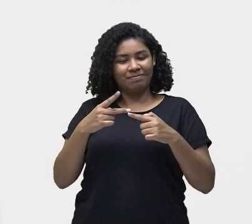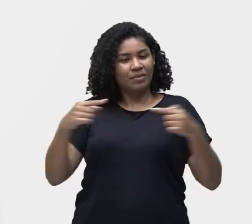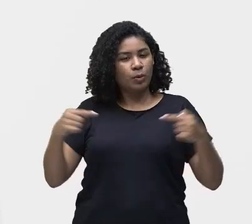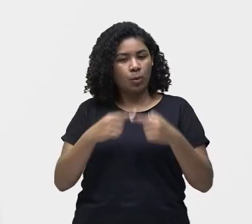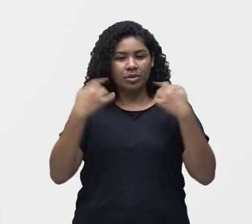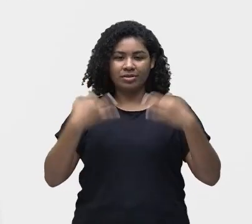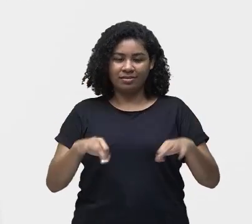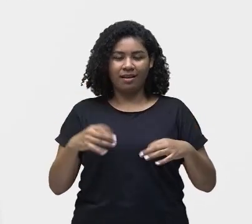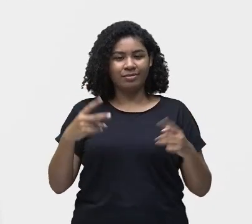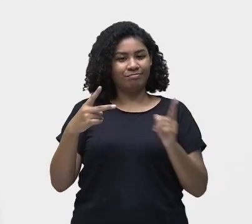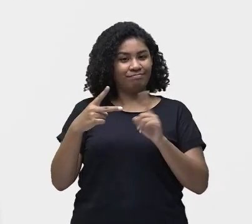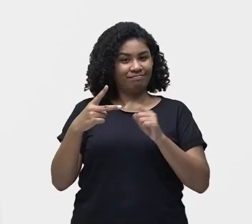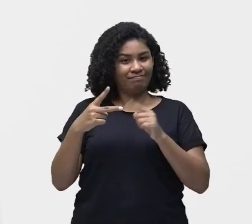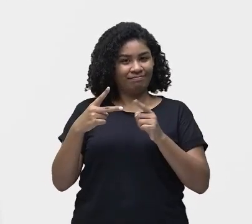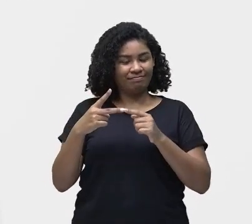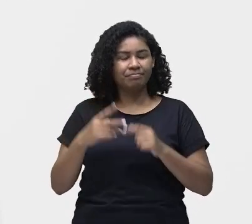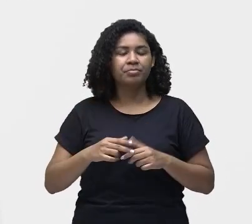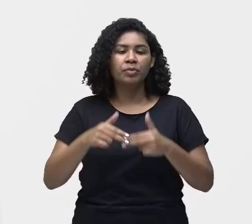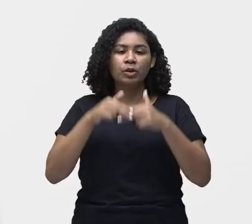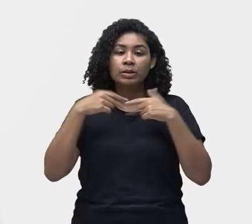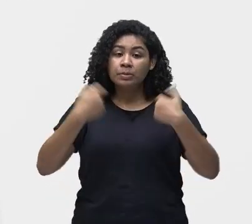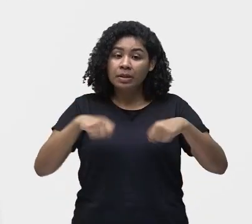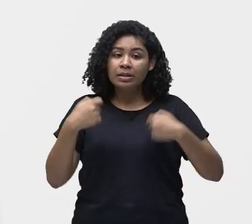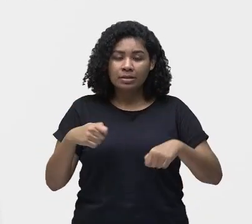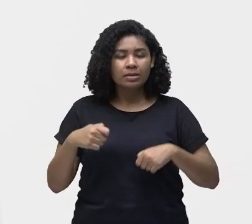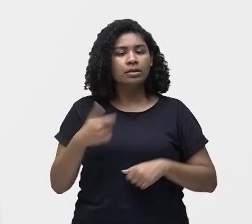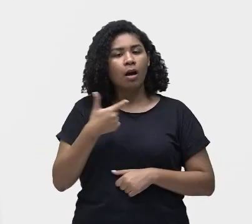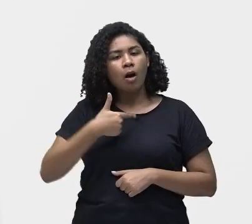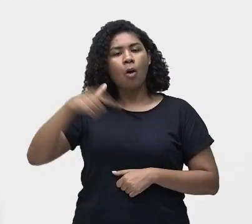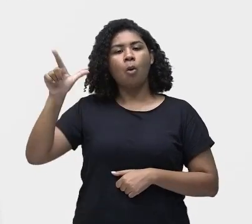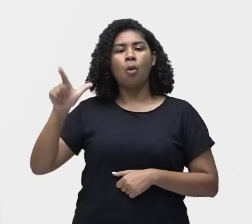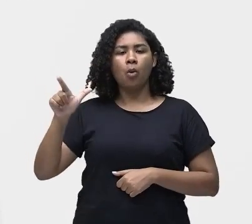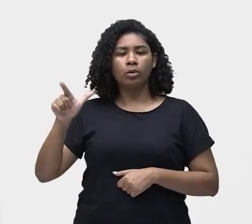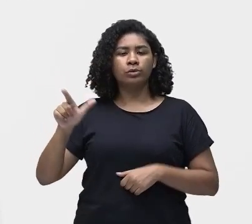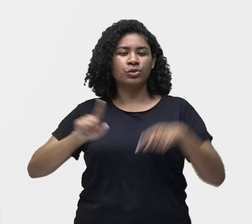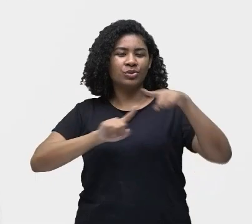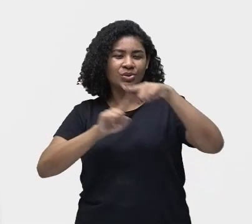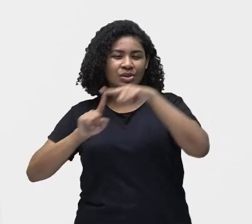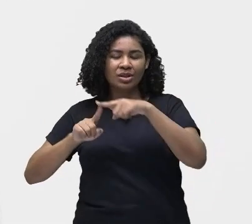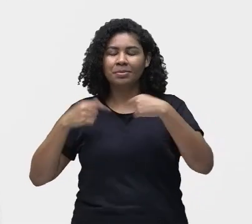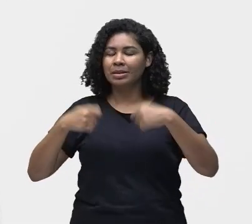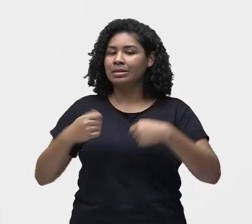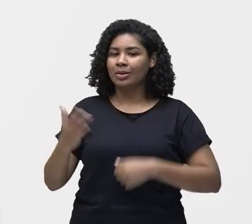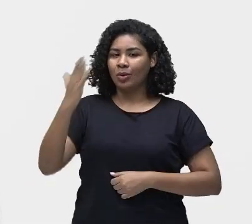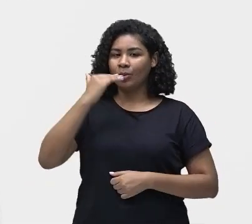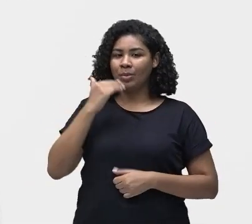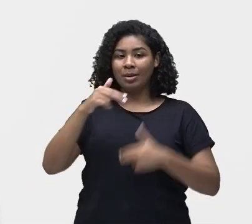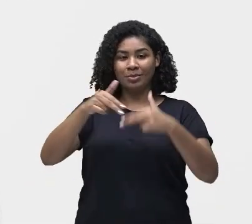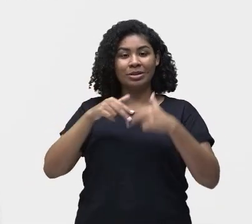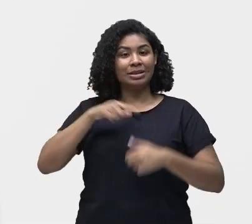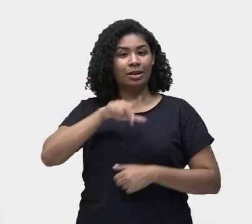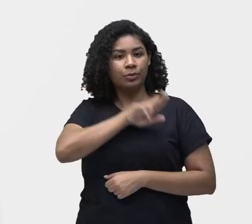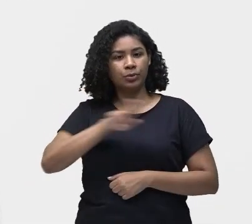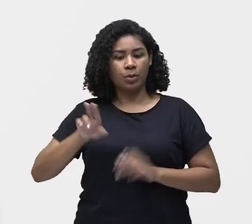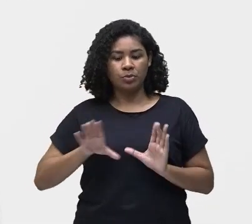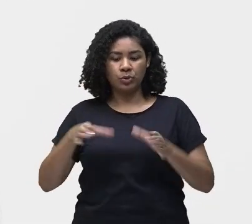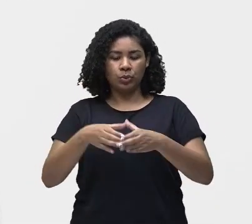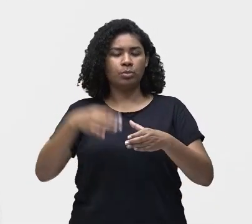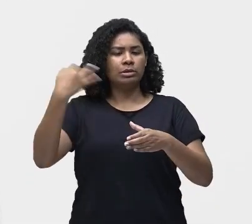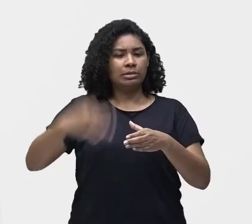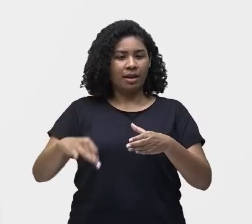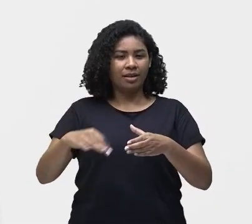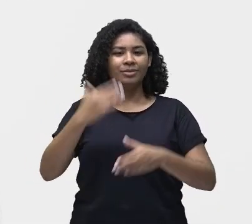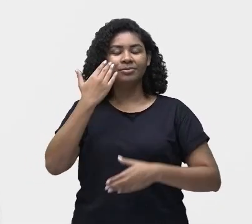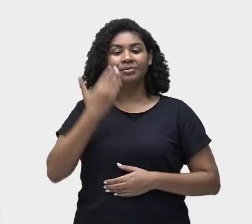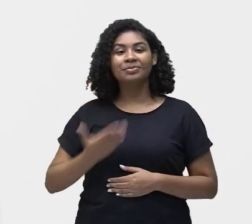seres heterótrofos precisam se alimentar de outras espécies, eles recebem uma classificação. Vamos